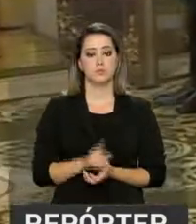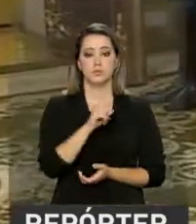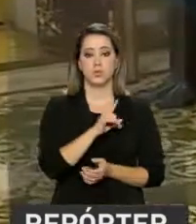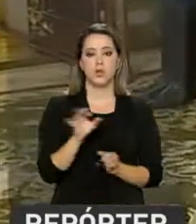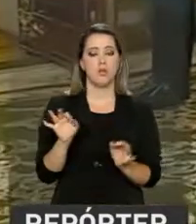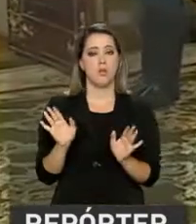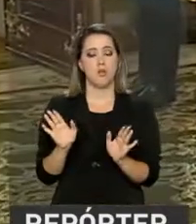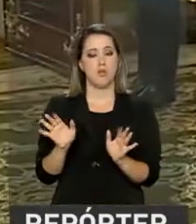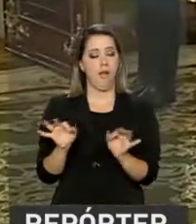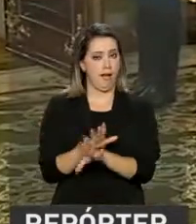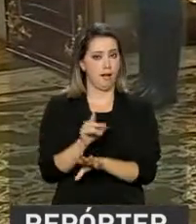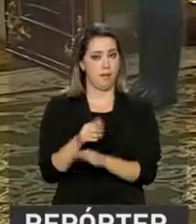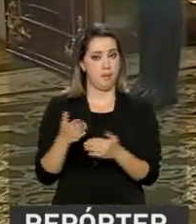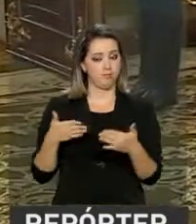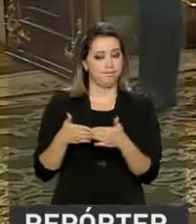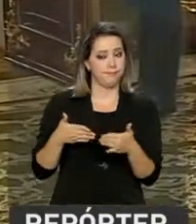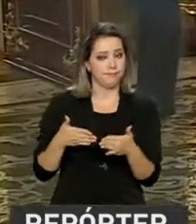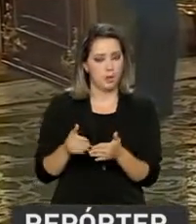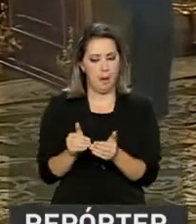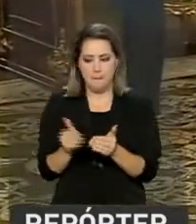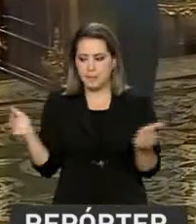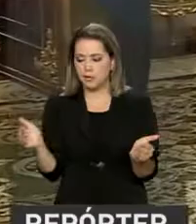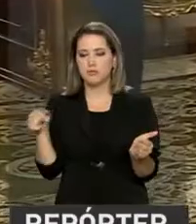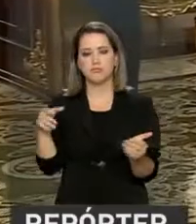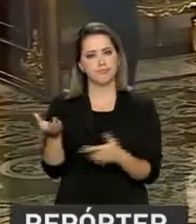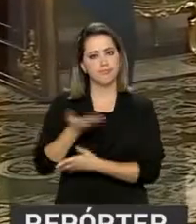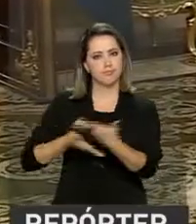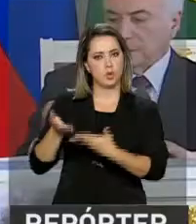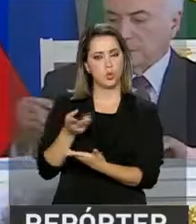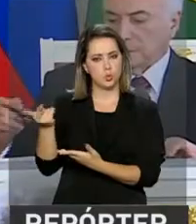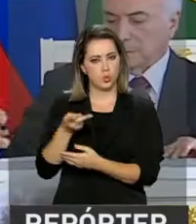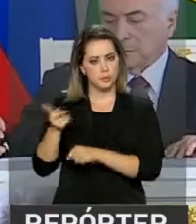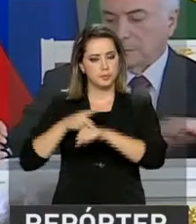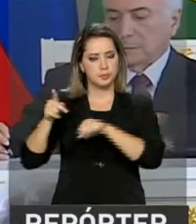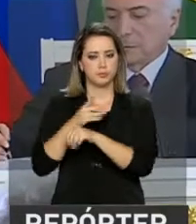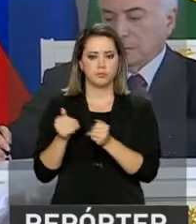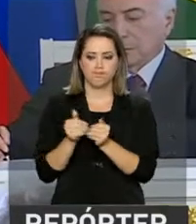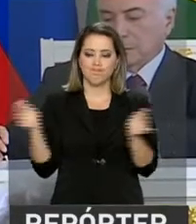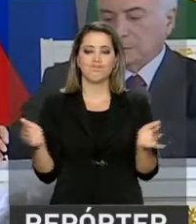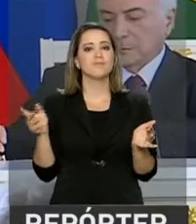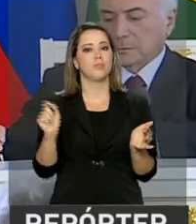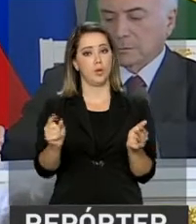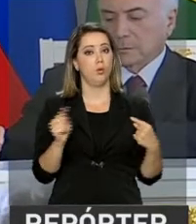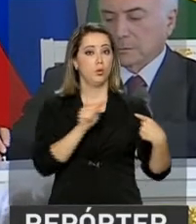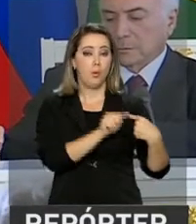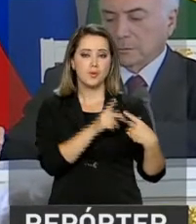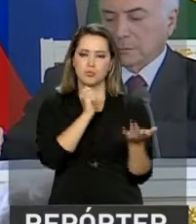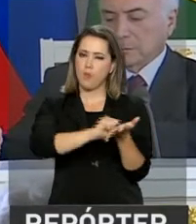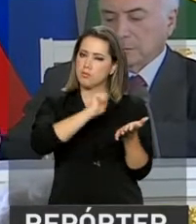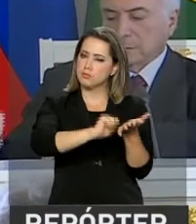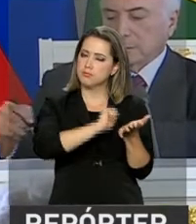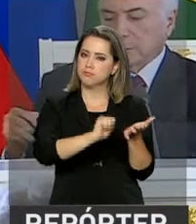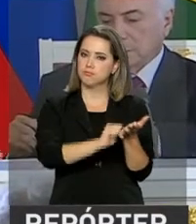Eliminar barreiras para promover a ampliação do comércio e de investimentos entre Brasil e Rússia. Esse é um dos principais objetivos dos